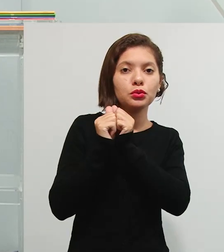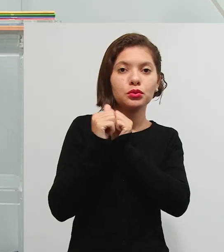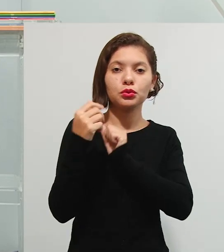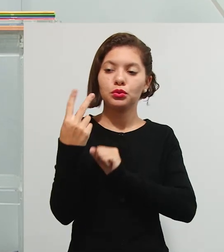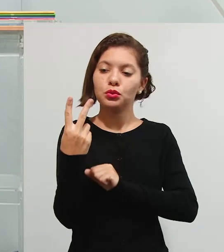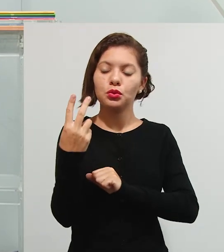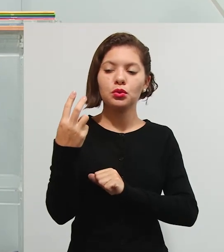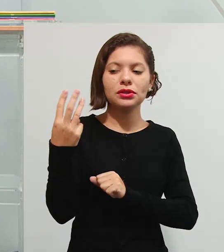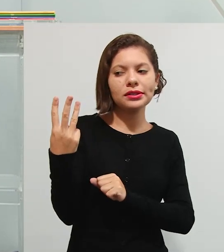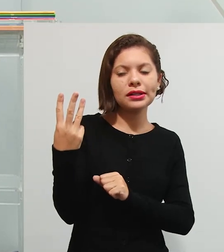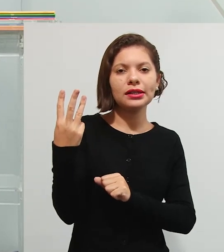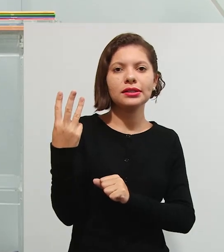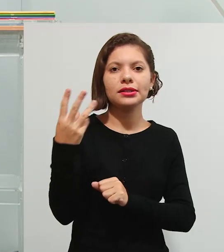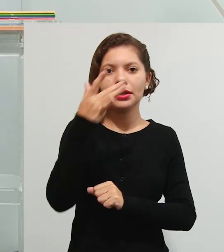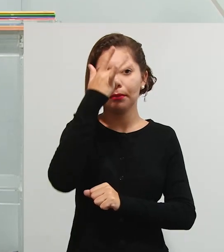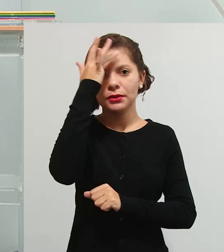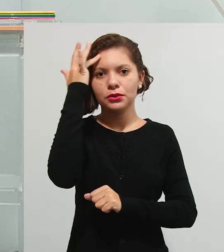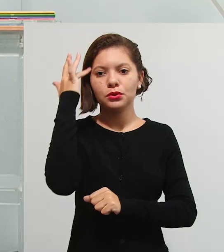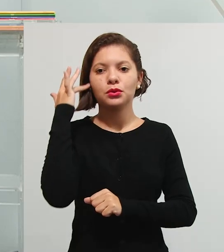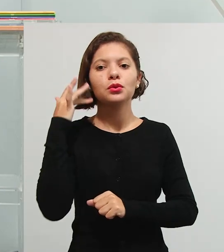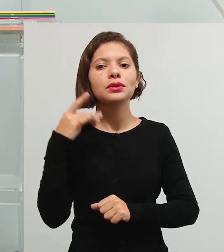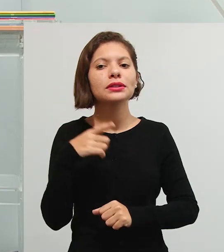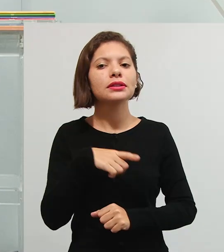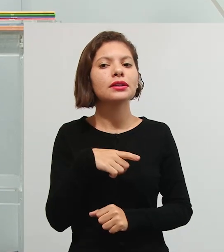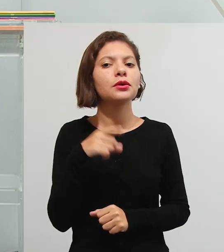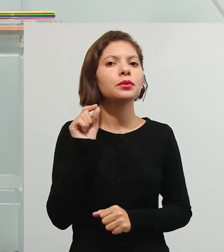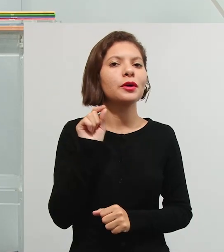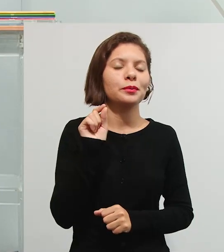2 pessoas ou 3 pessoas, você tem